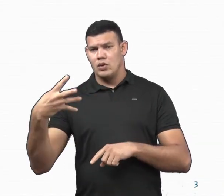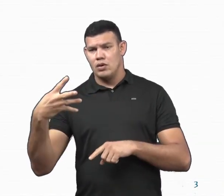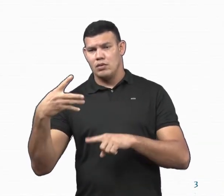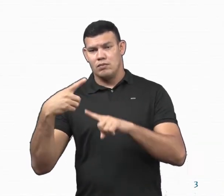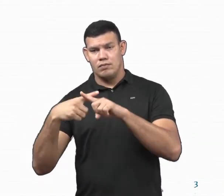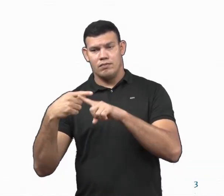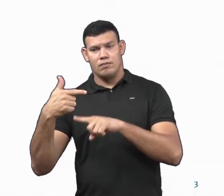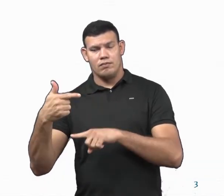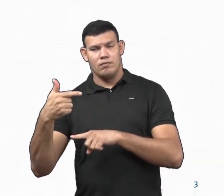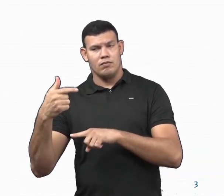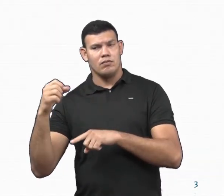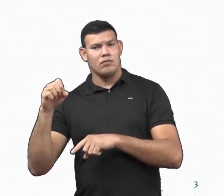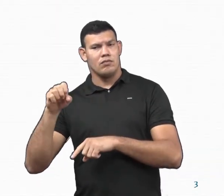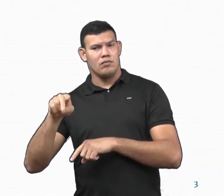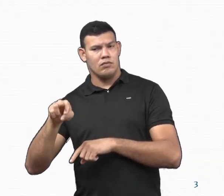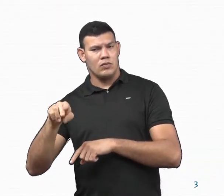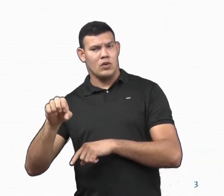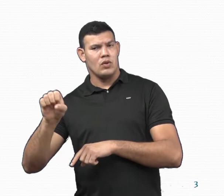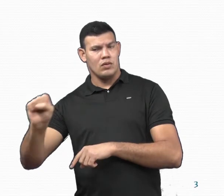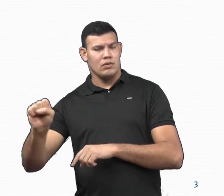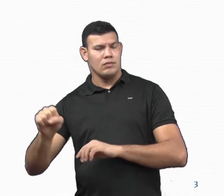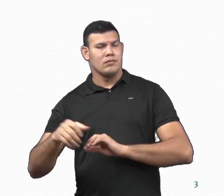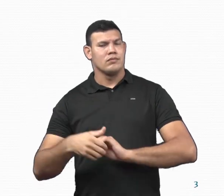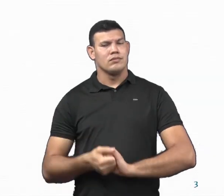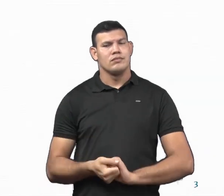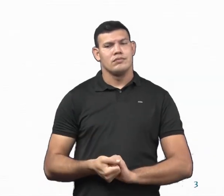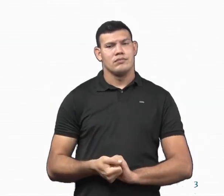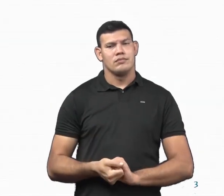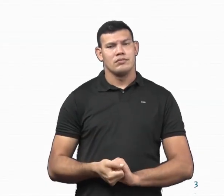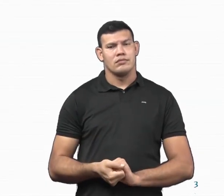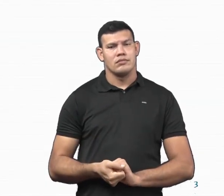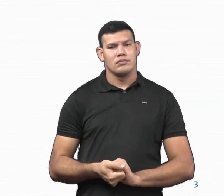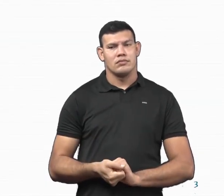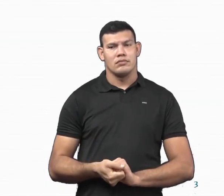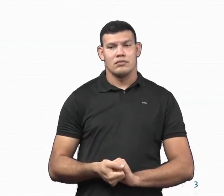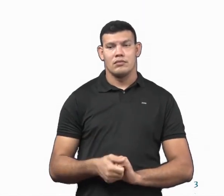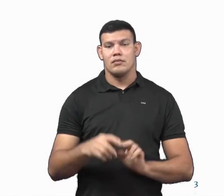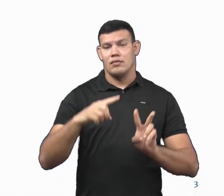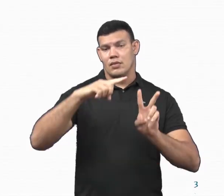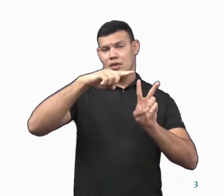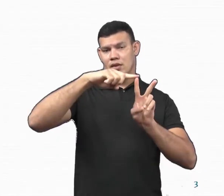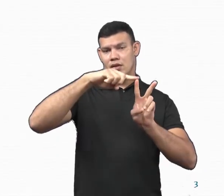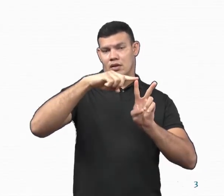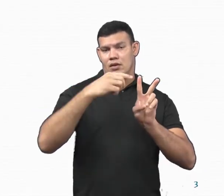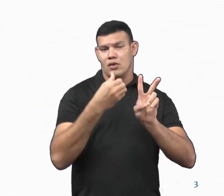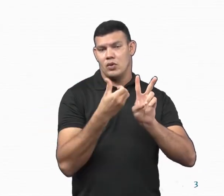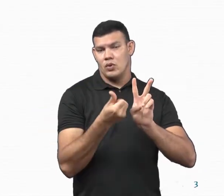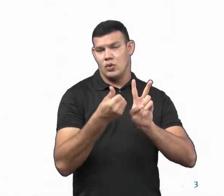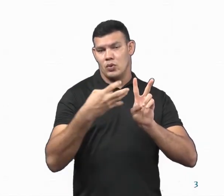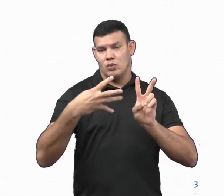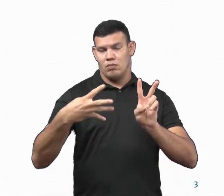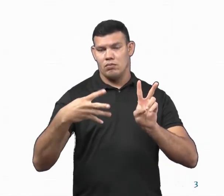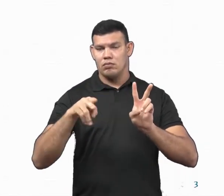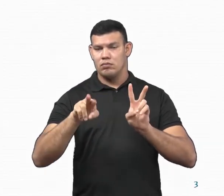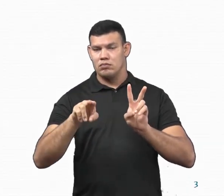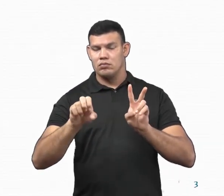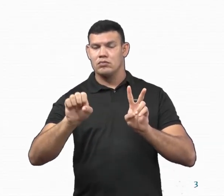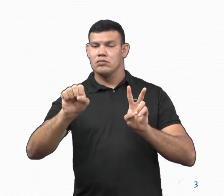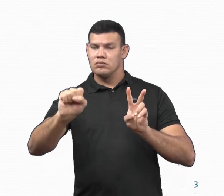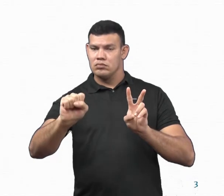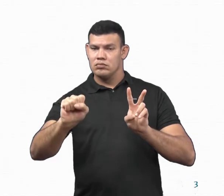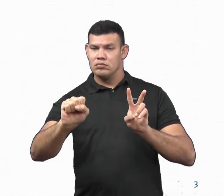que o 8 é a raiz, é o resultado. A raiz quadrada de 64 é 8, pois